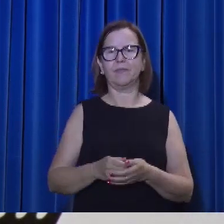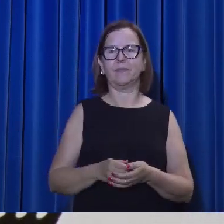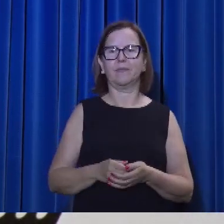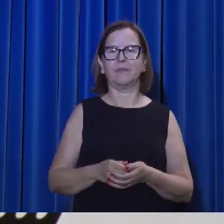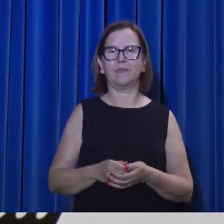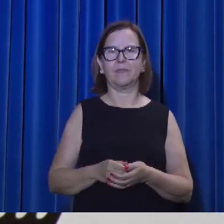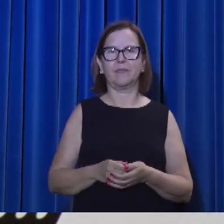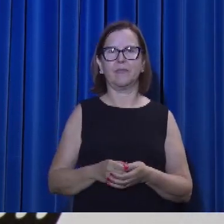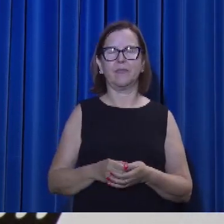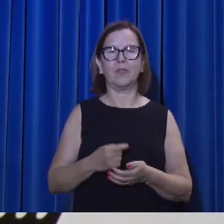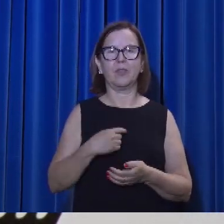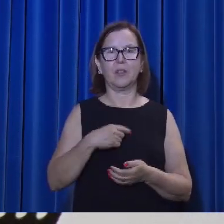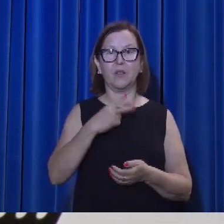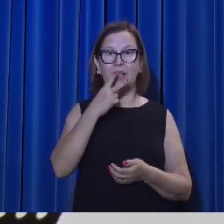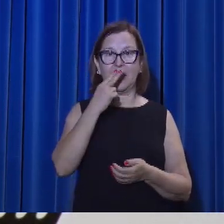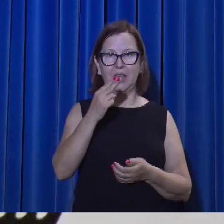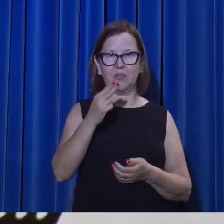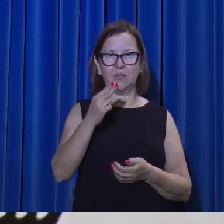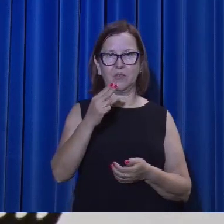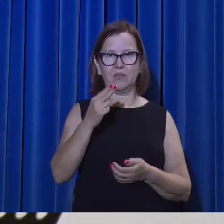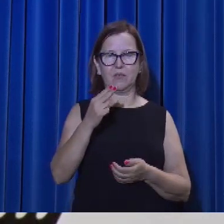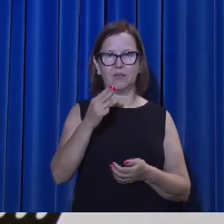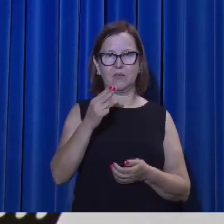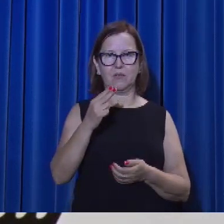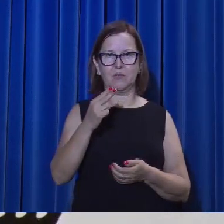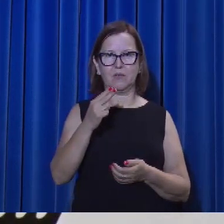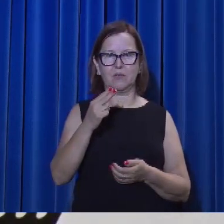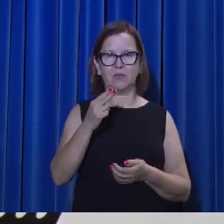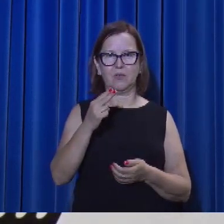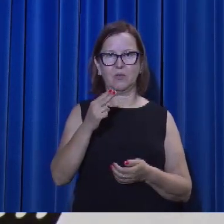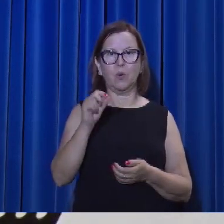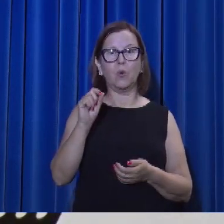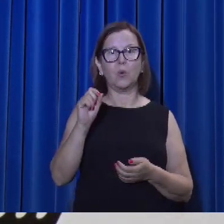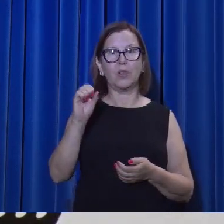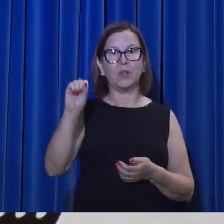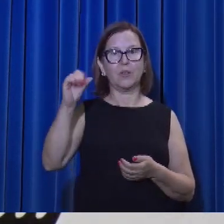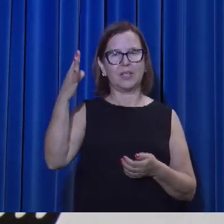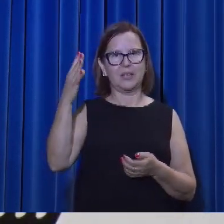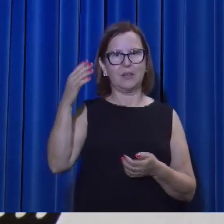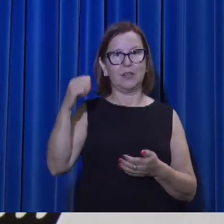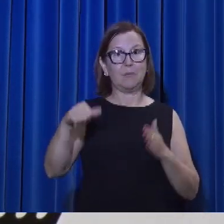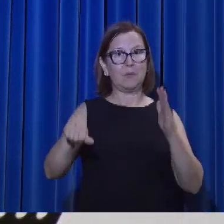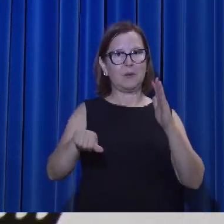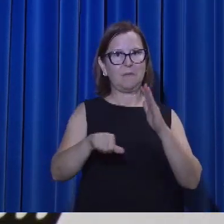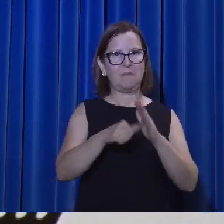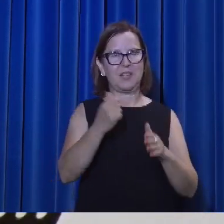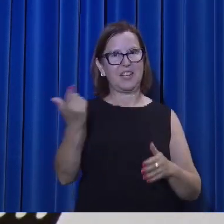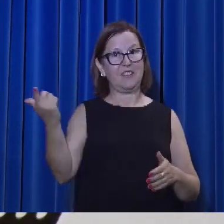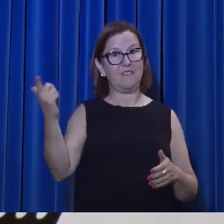Porque eu acho que aquilo que aconteceu na sua primeira vinda vai acontecer também na segunda.